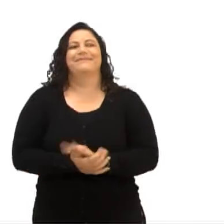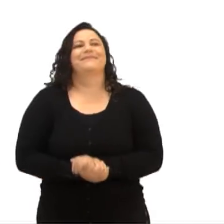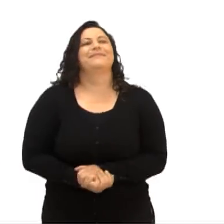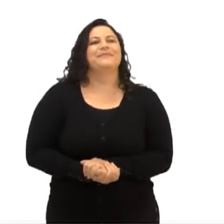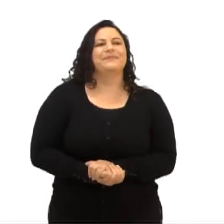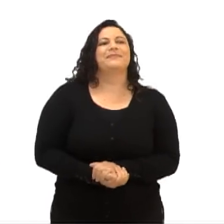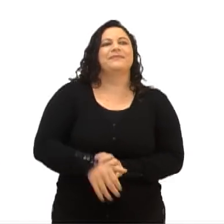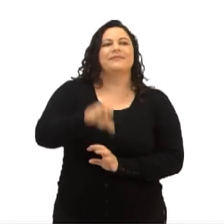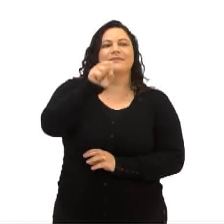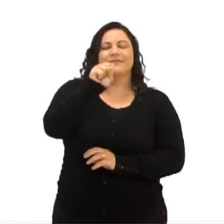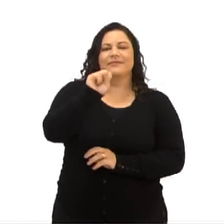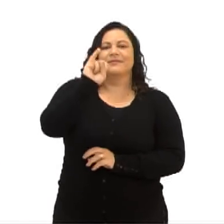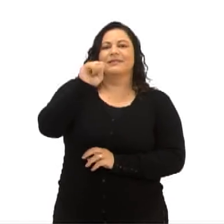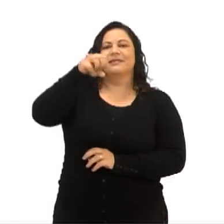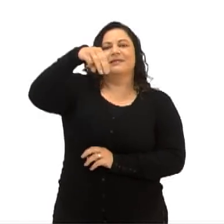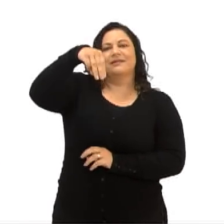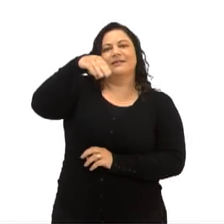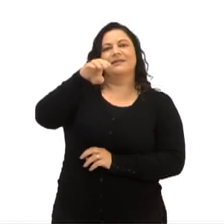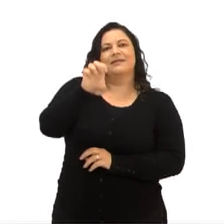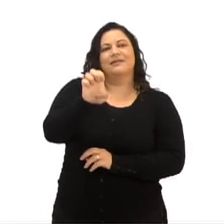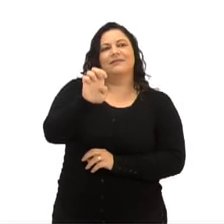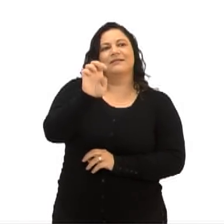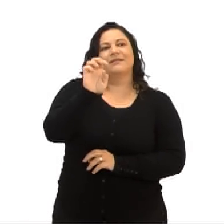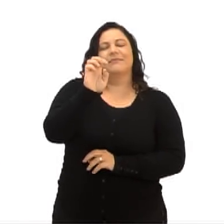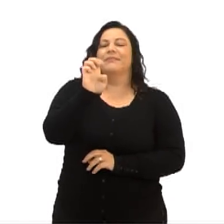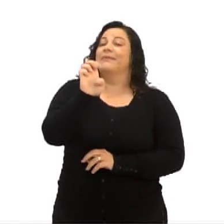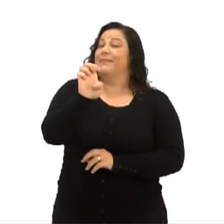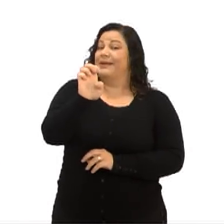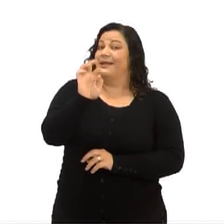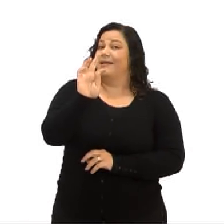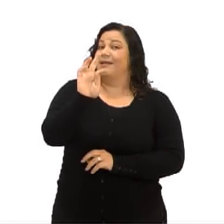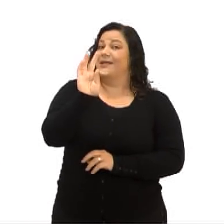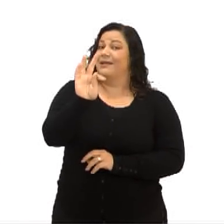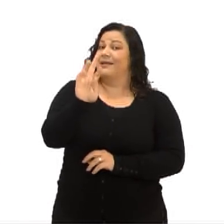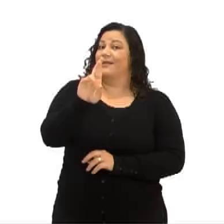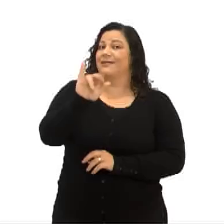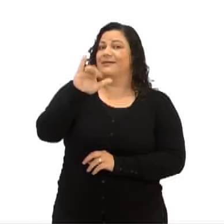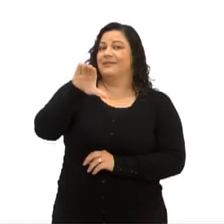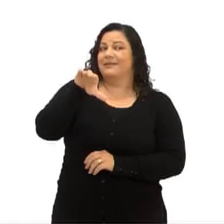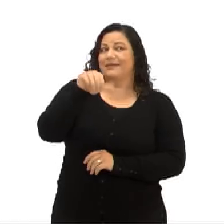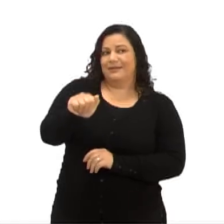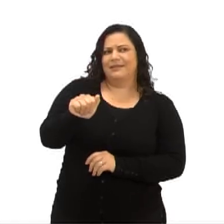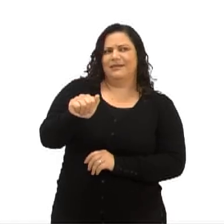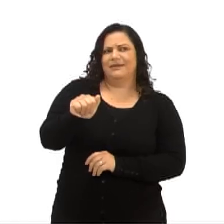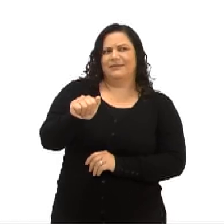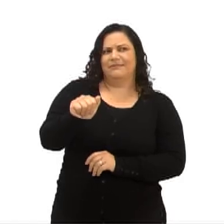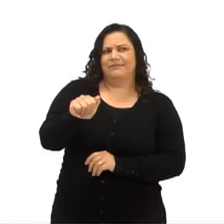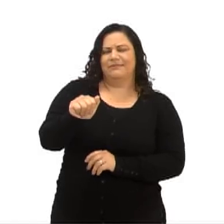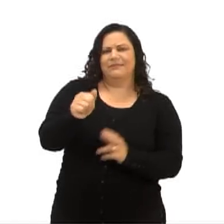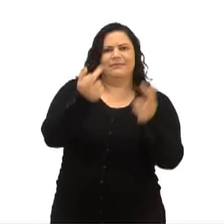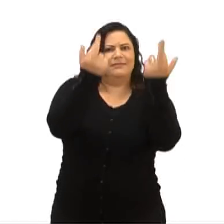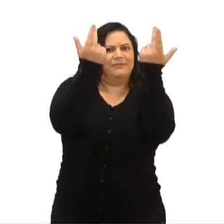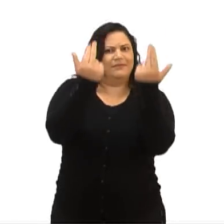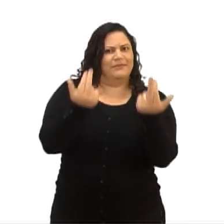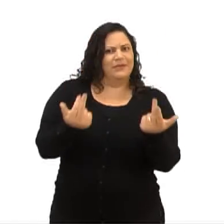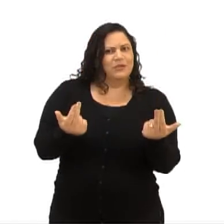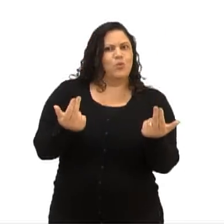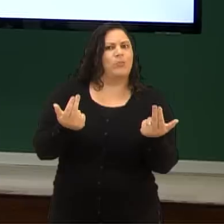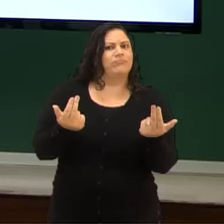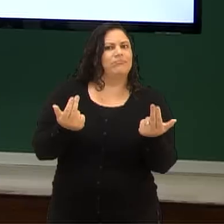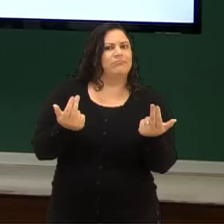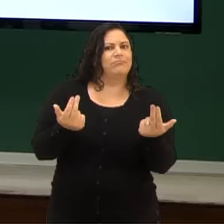Matriz simétrica. Matriz quadrada de ordem tal que elas são iguais. Como assim? Se você